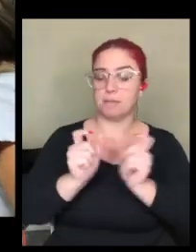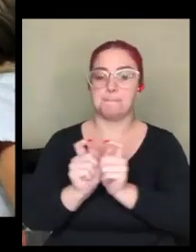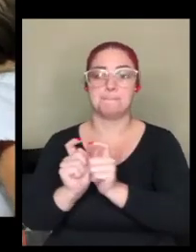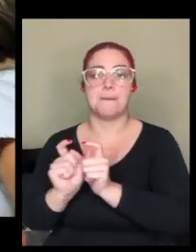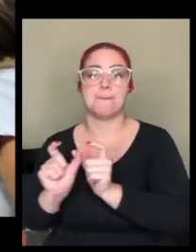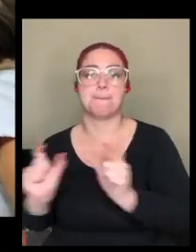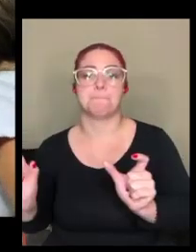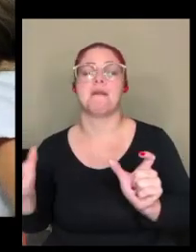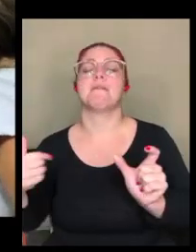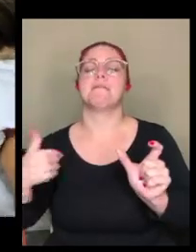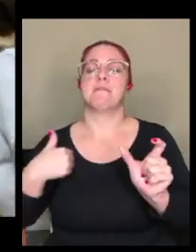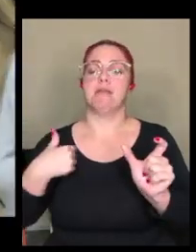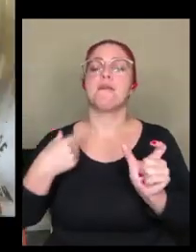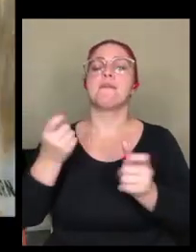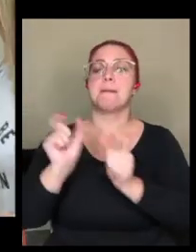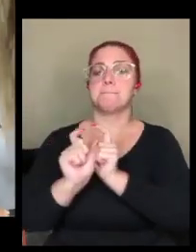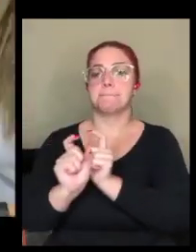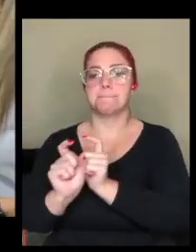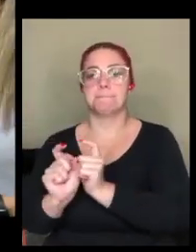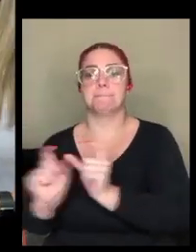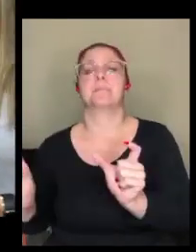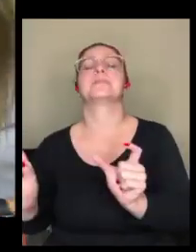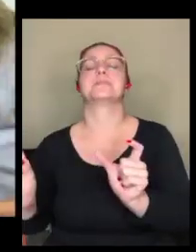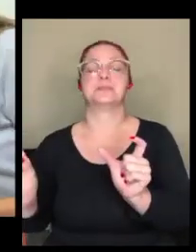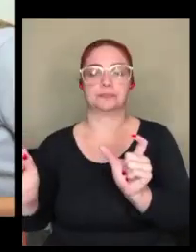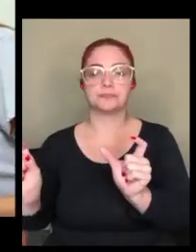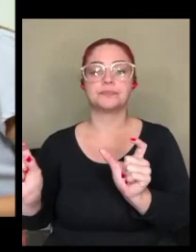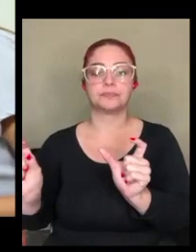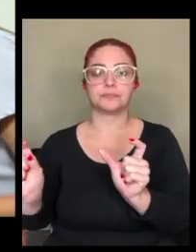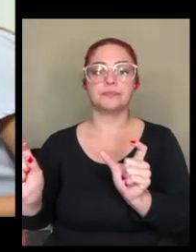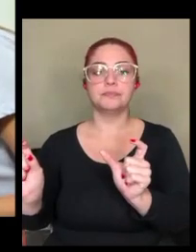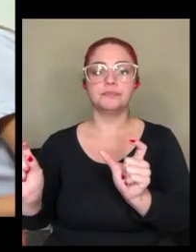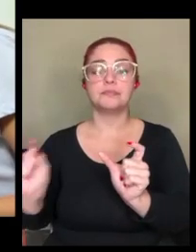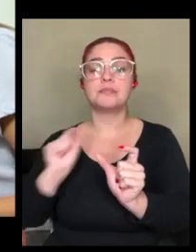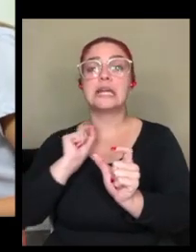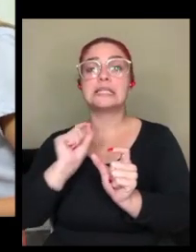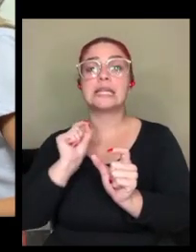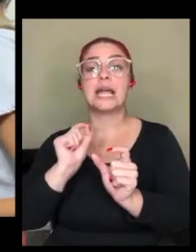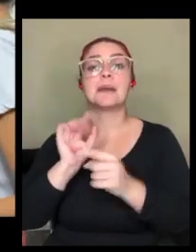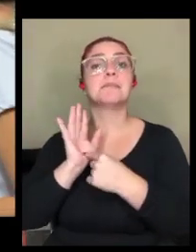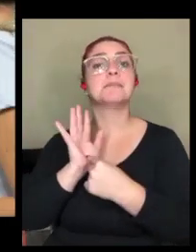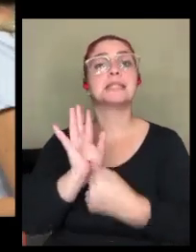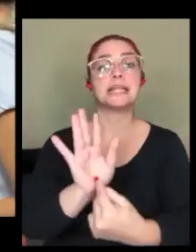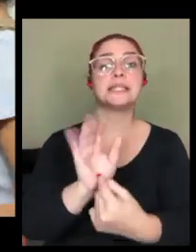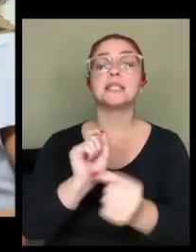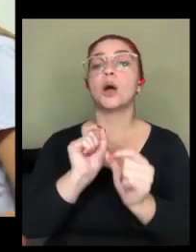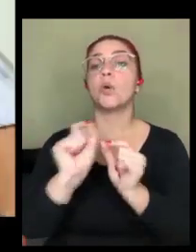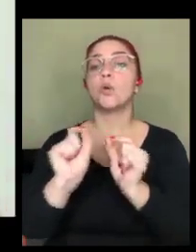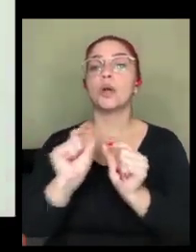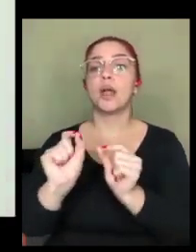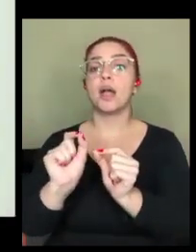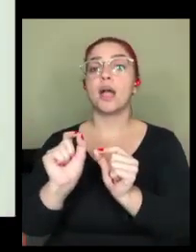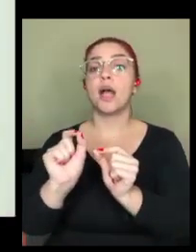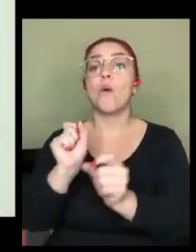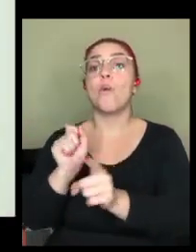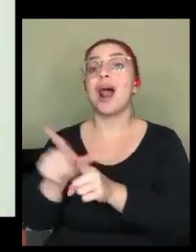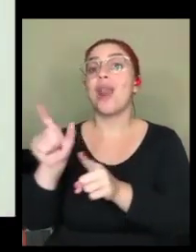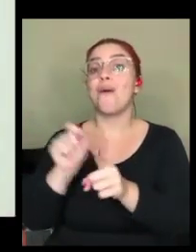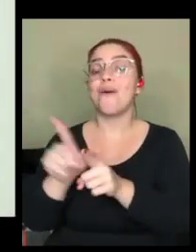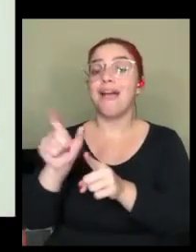Eu escrevi uma expressão algébrica que representa